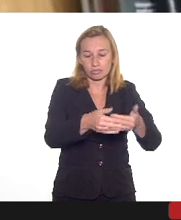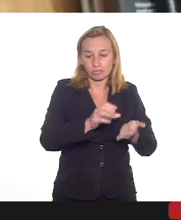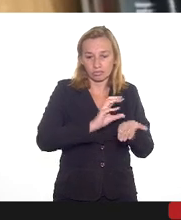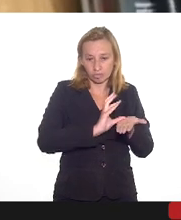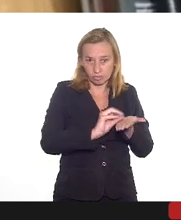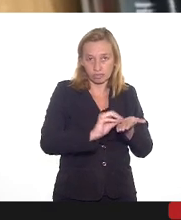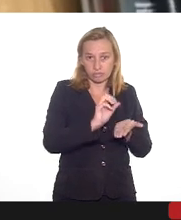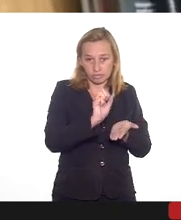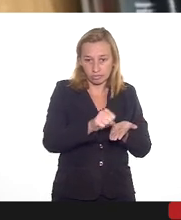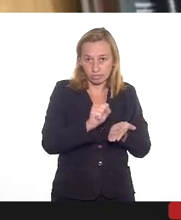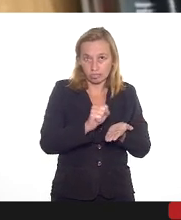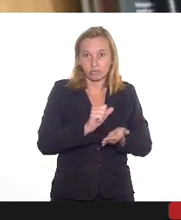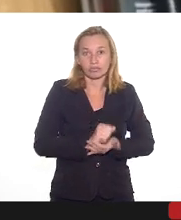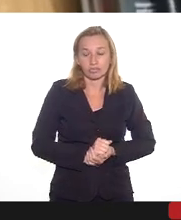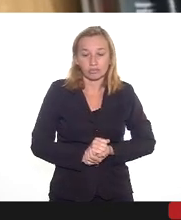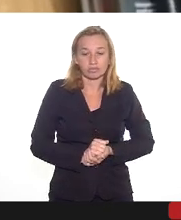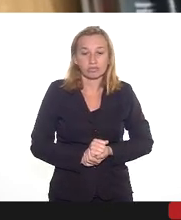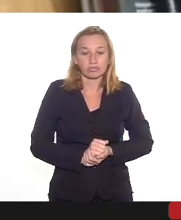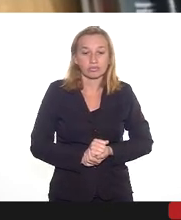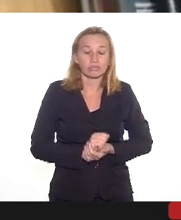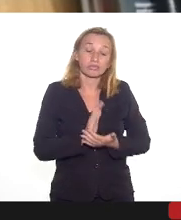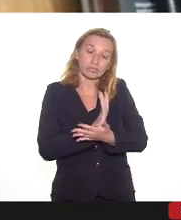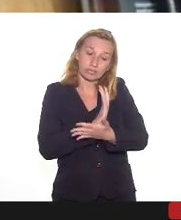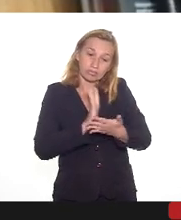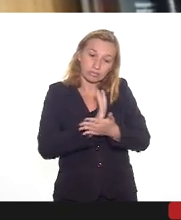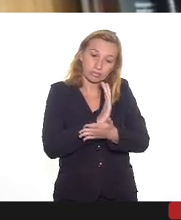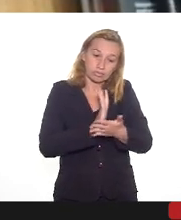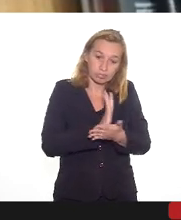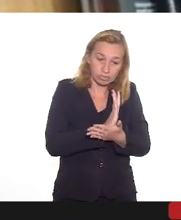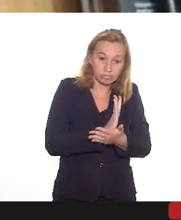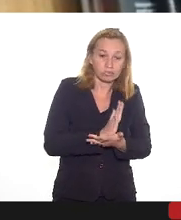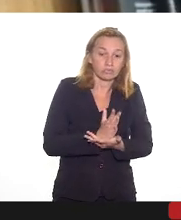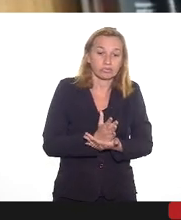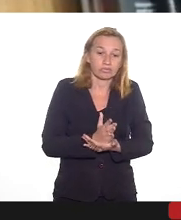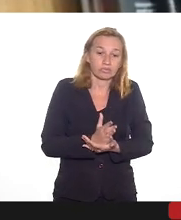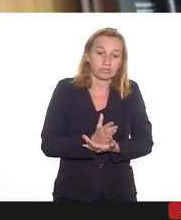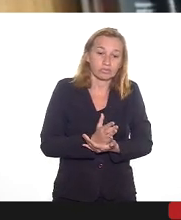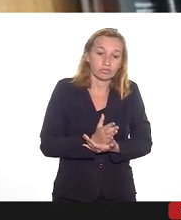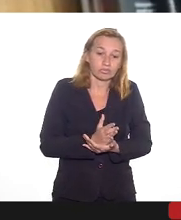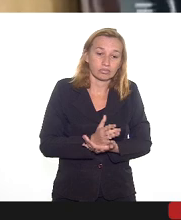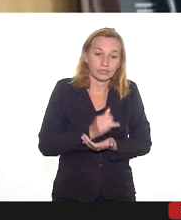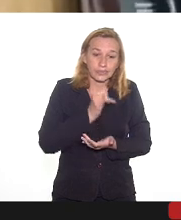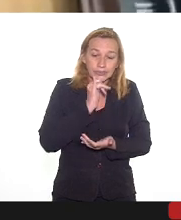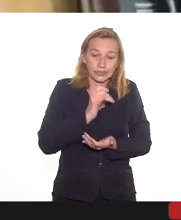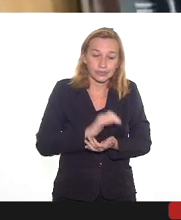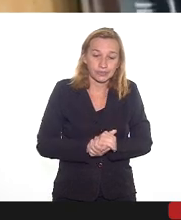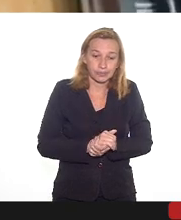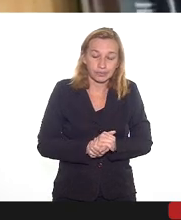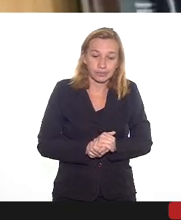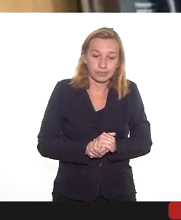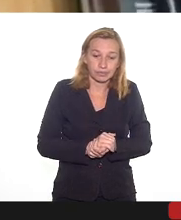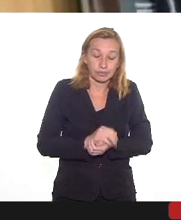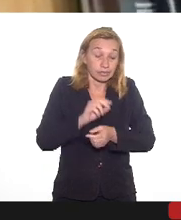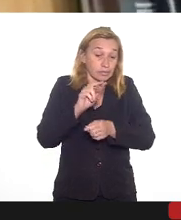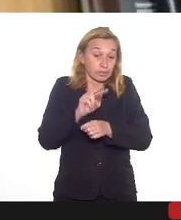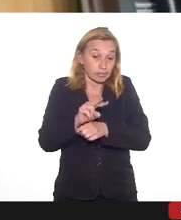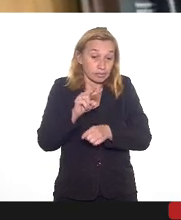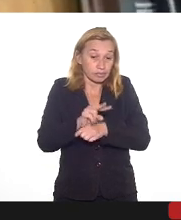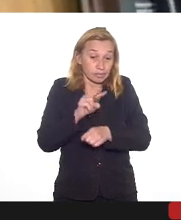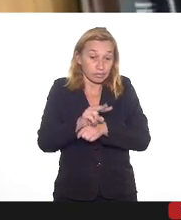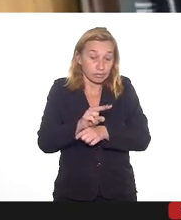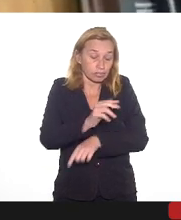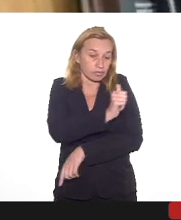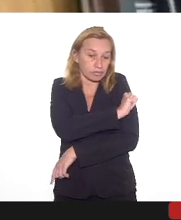o que, assim, tem algumas situações, inclusive a dos dos inspetores que foi colocado aqui, que já